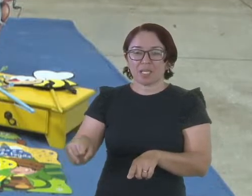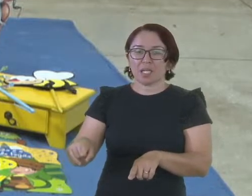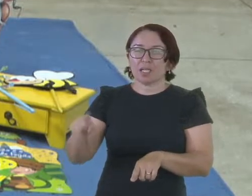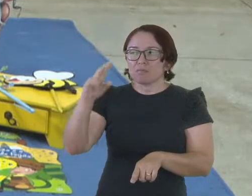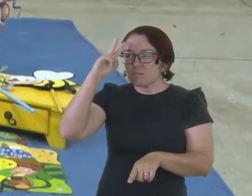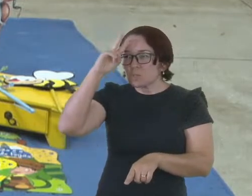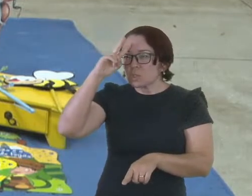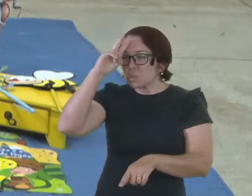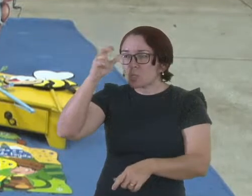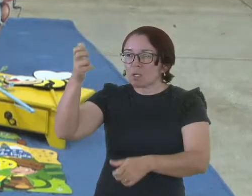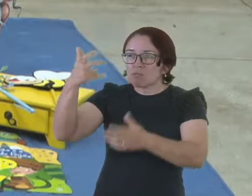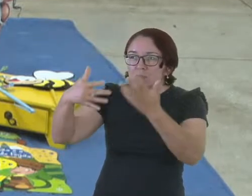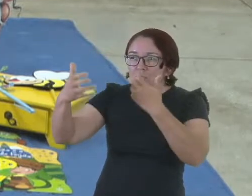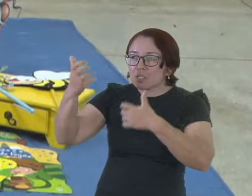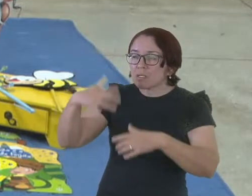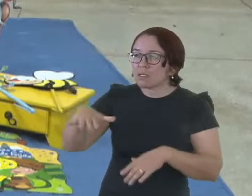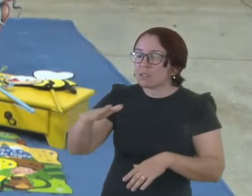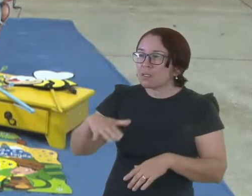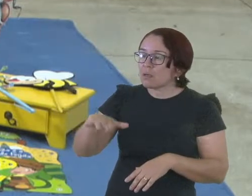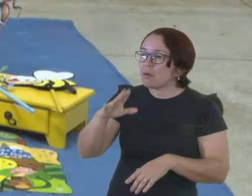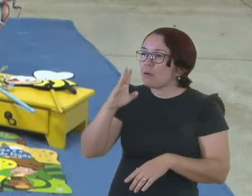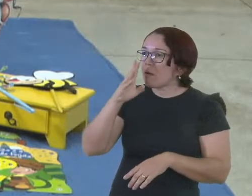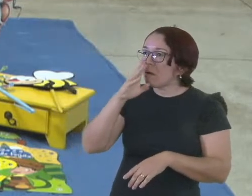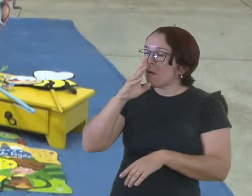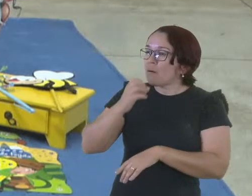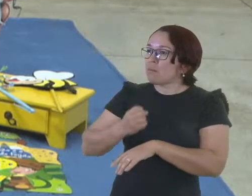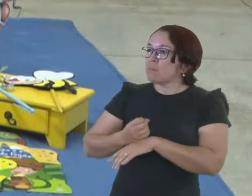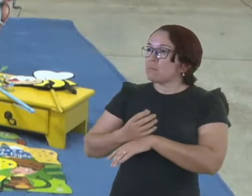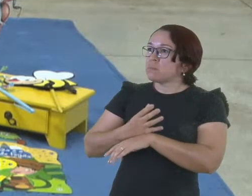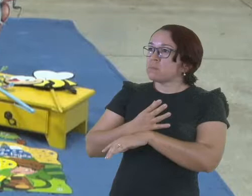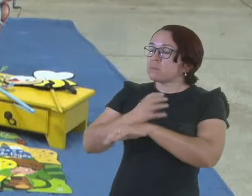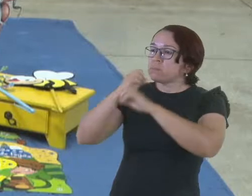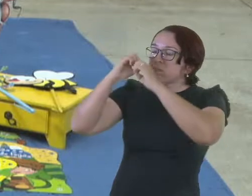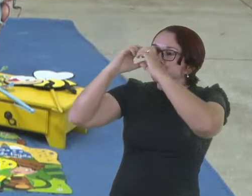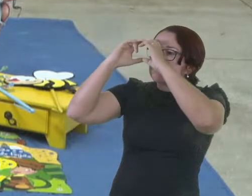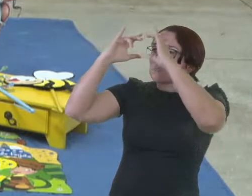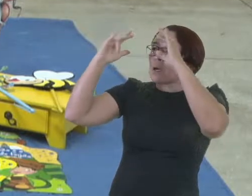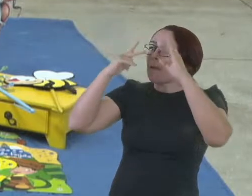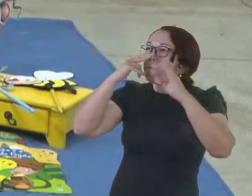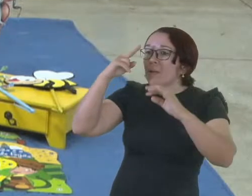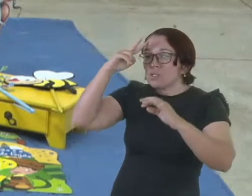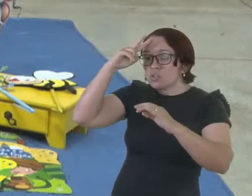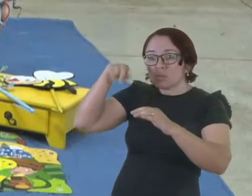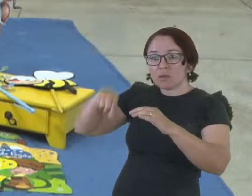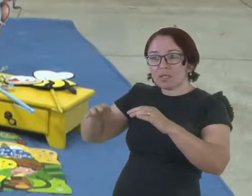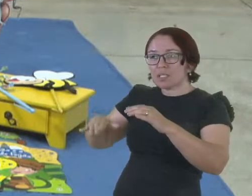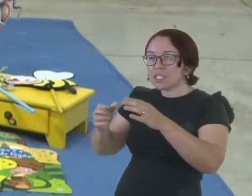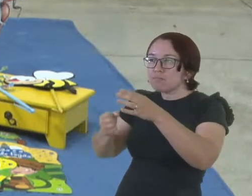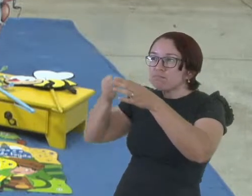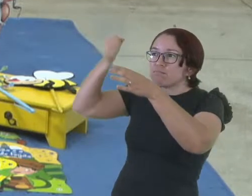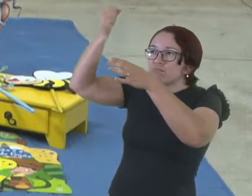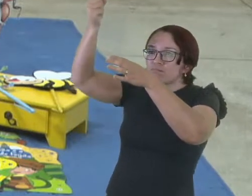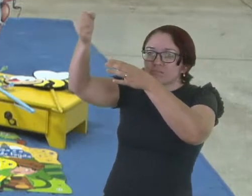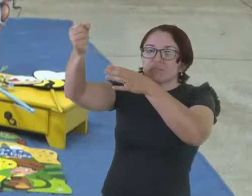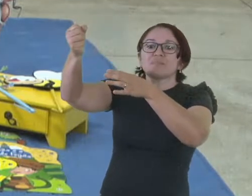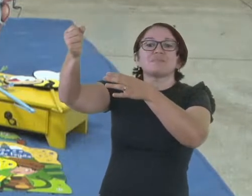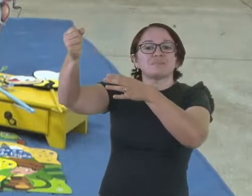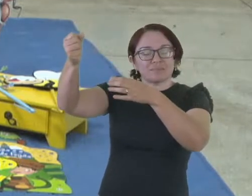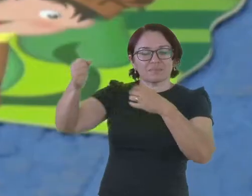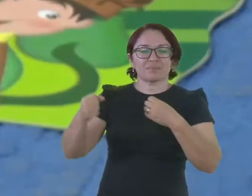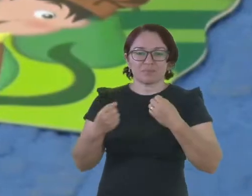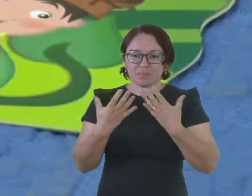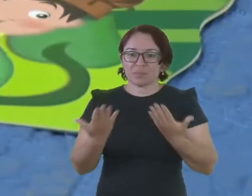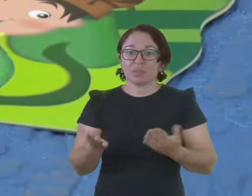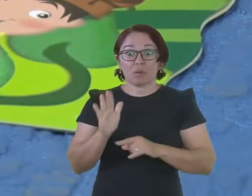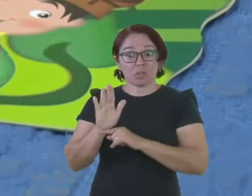a criança vive, ela imagina, ela vive aquilo que o personagem da história está sentindo. Então, isso auxilia muito no